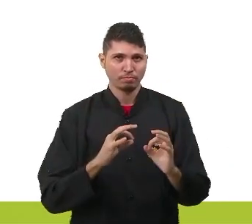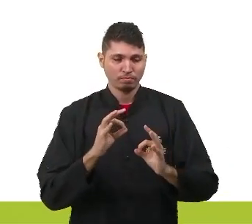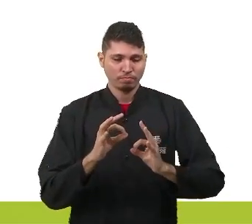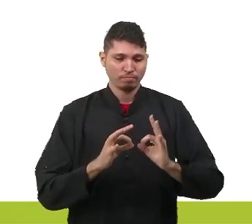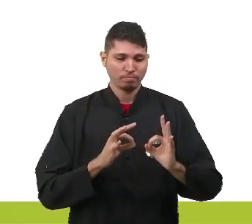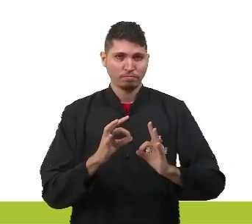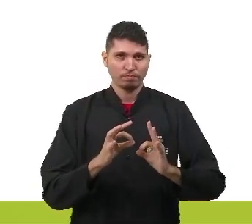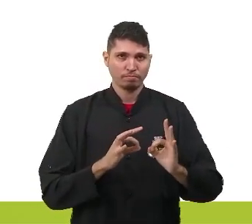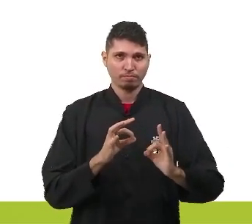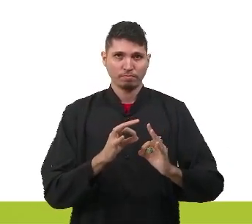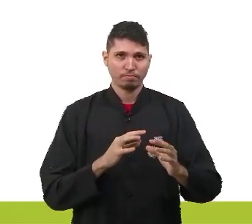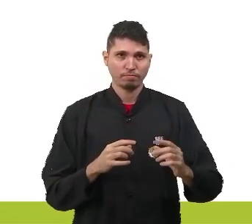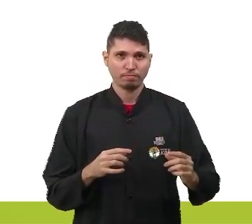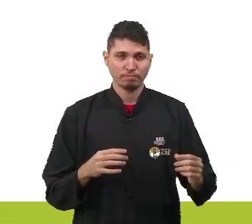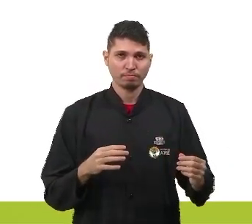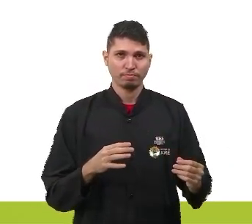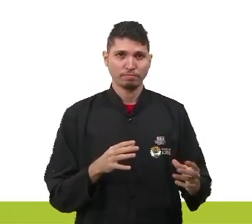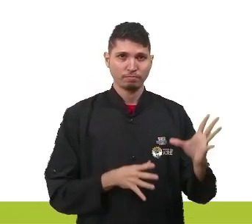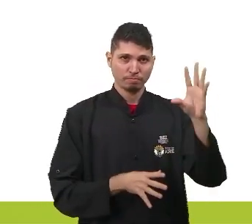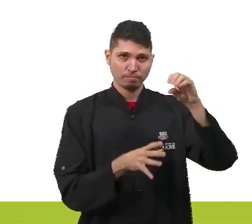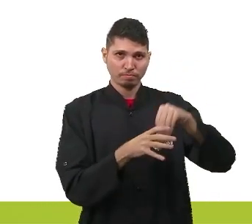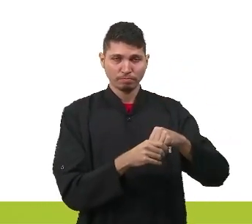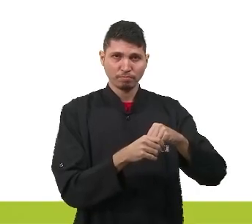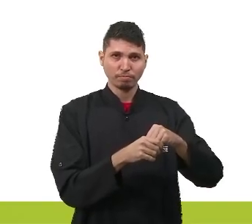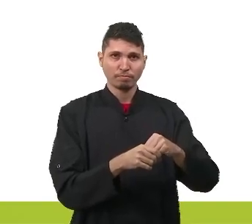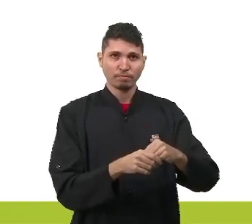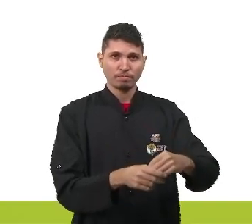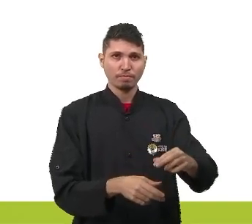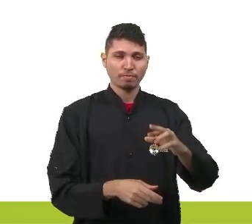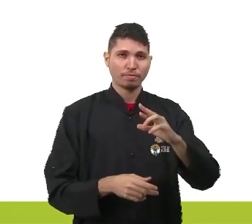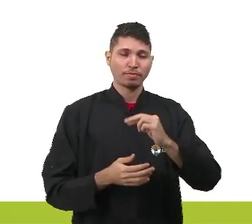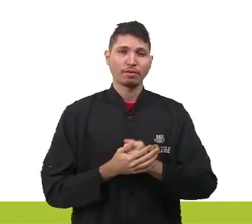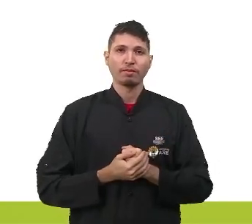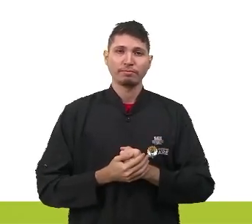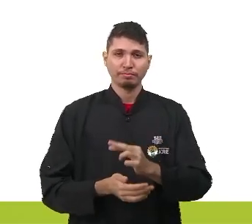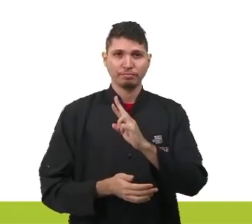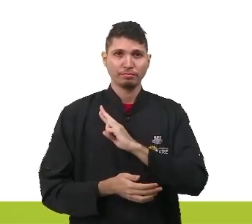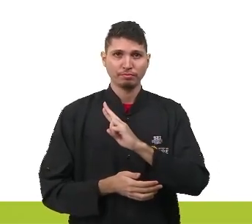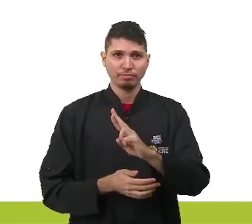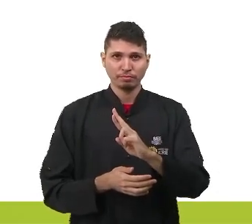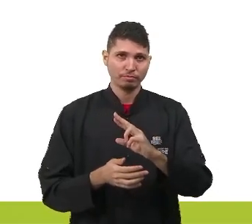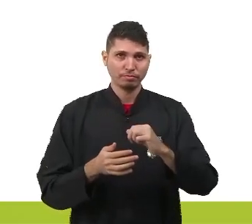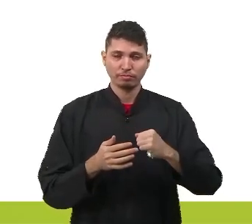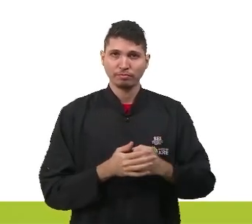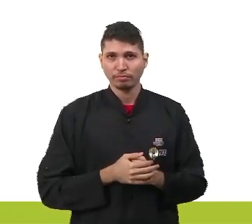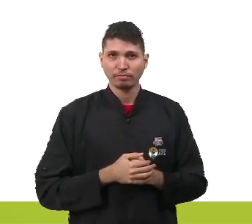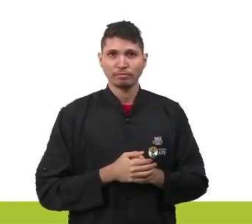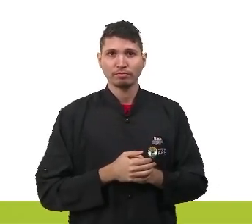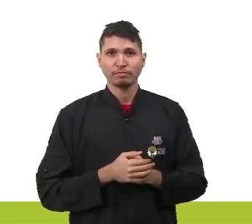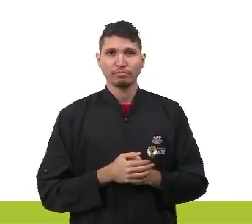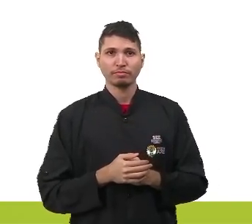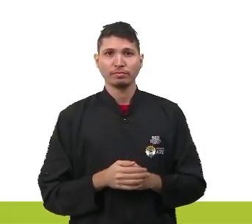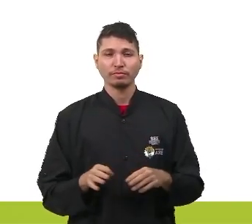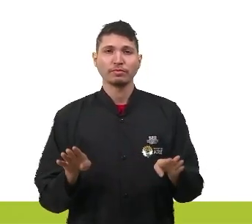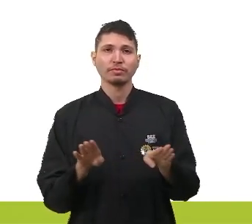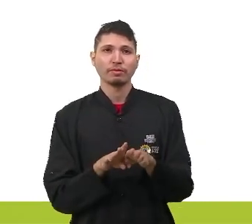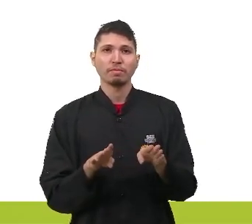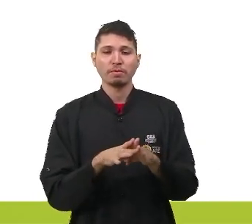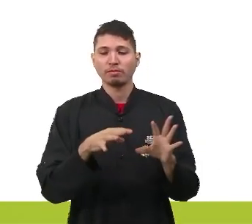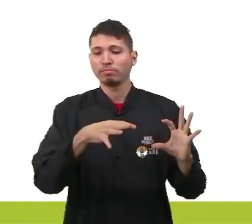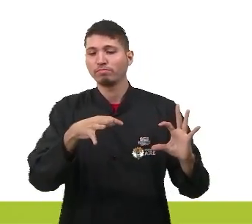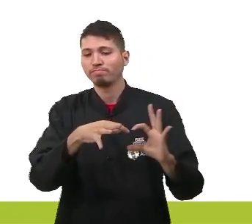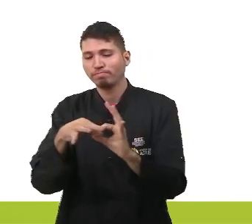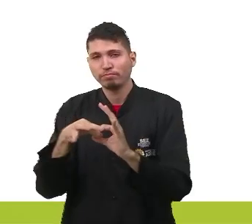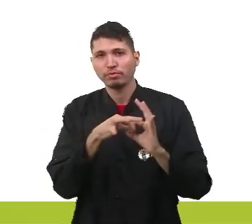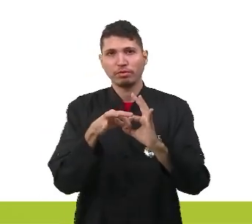que ainda é fortemente ligada à religião, à religiosidade e ligada principalmente a essa nobreza que é muito forte e tem muitos